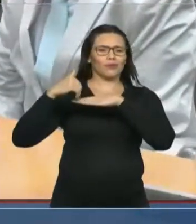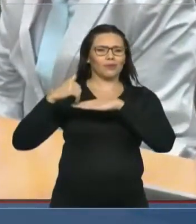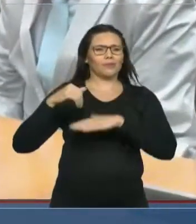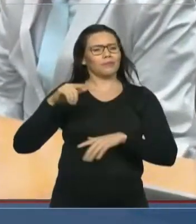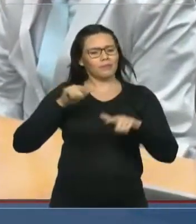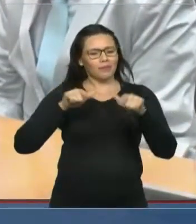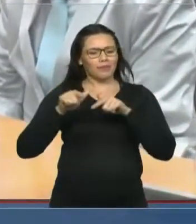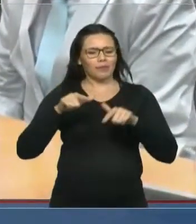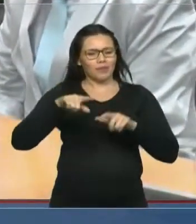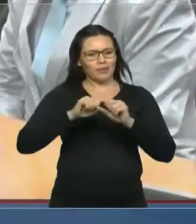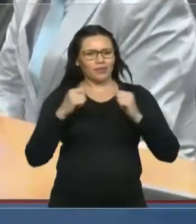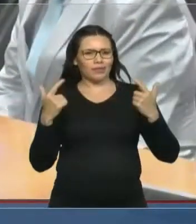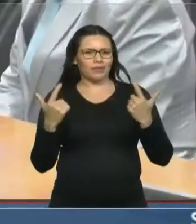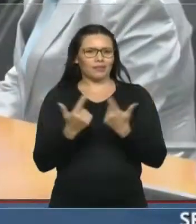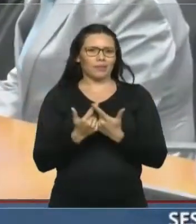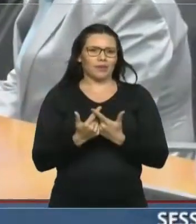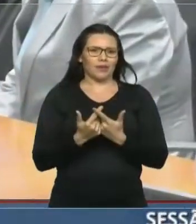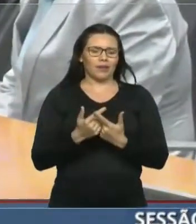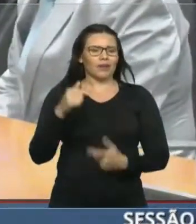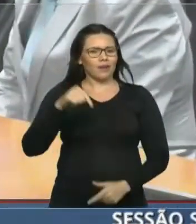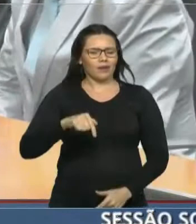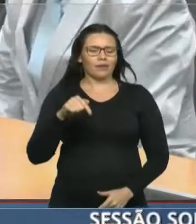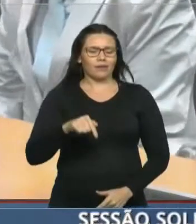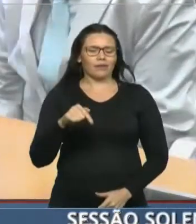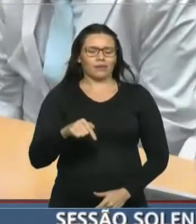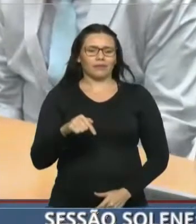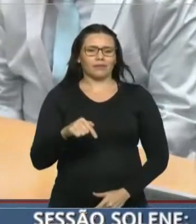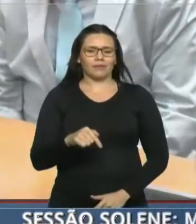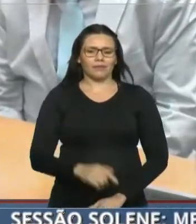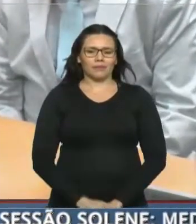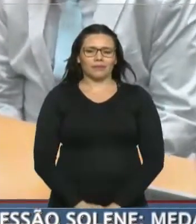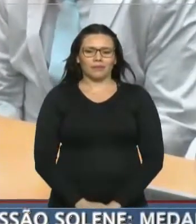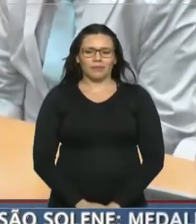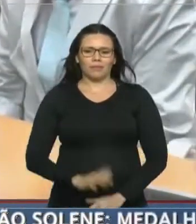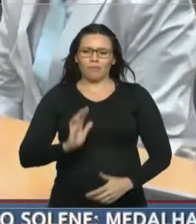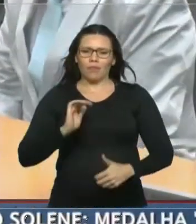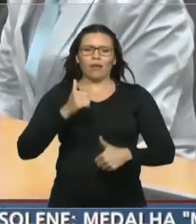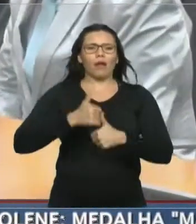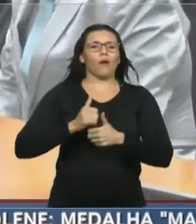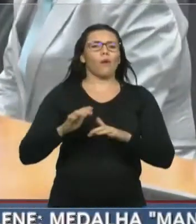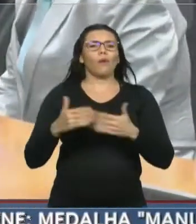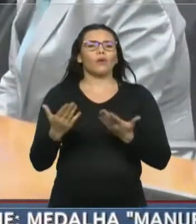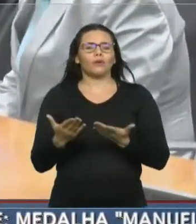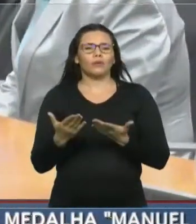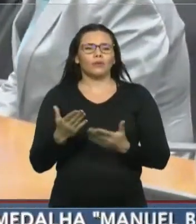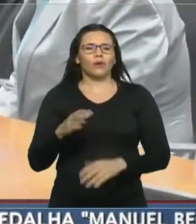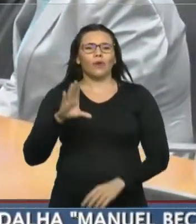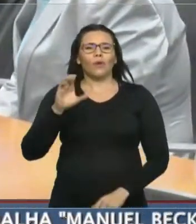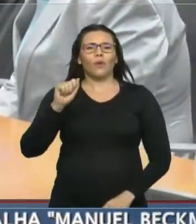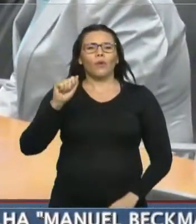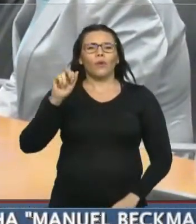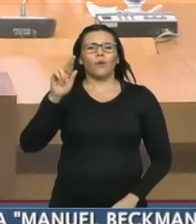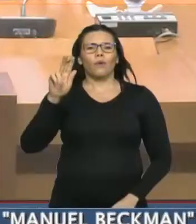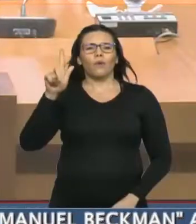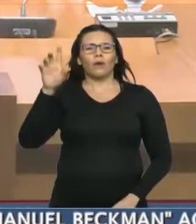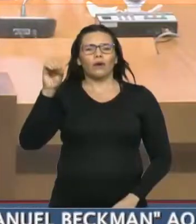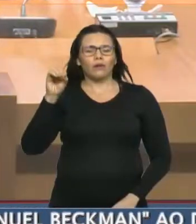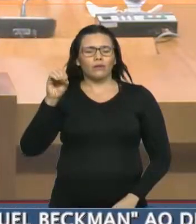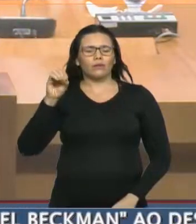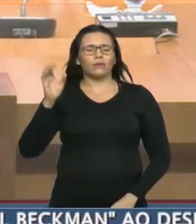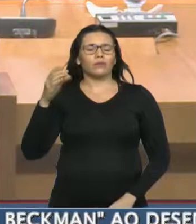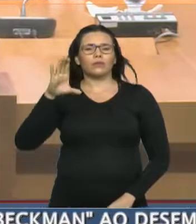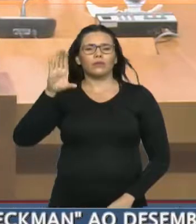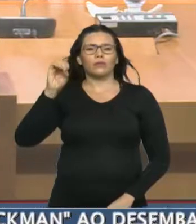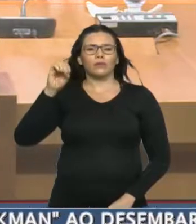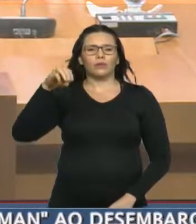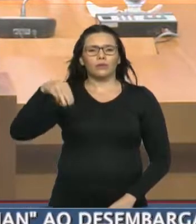época, aqui para a Assembleia Legislativa, para ocupar um cargo em comissão. E hoje, como eu